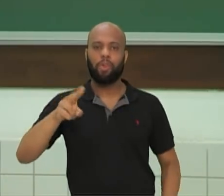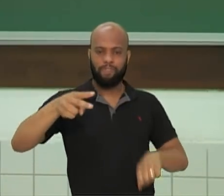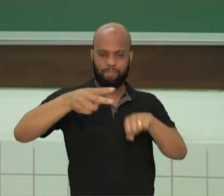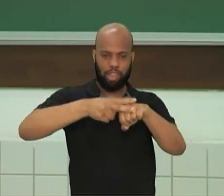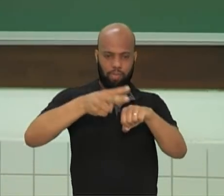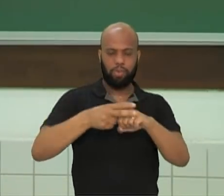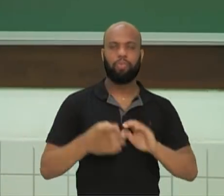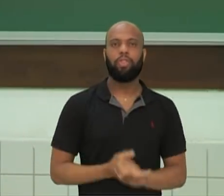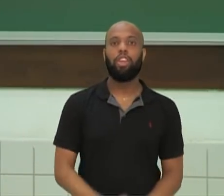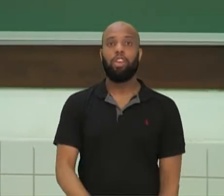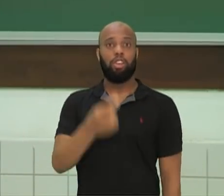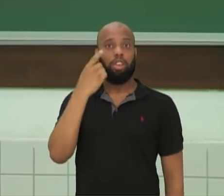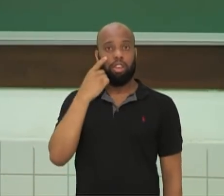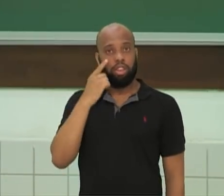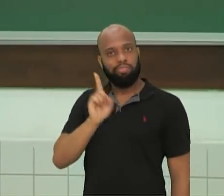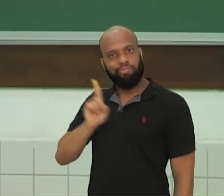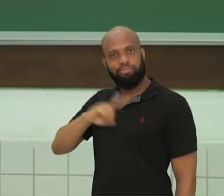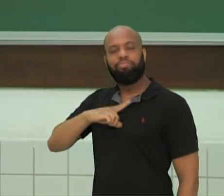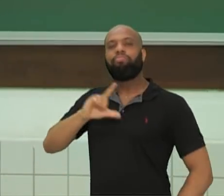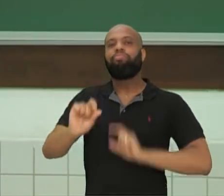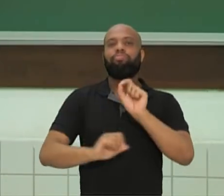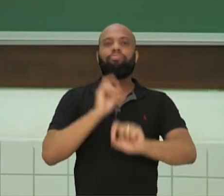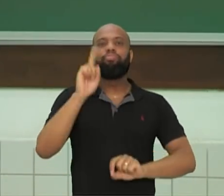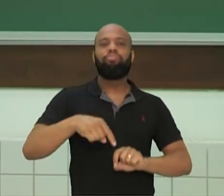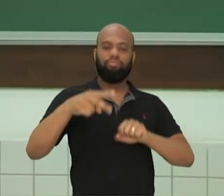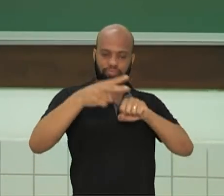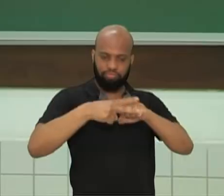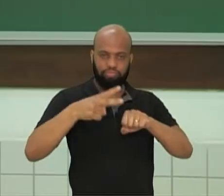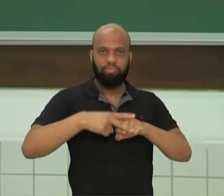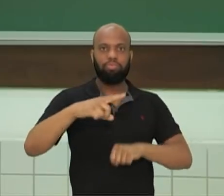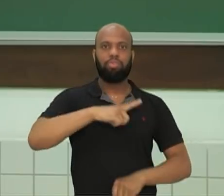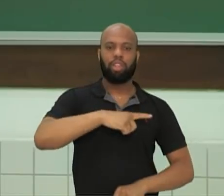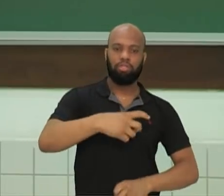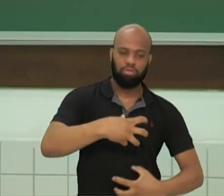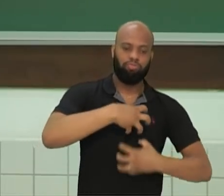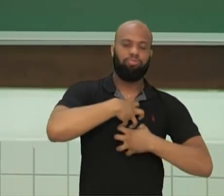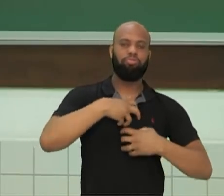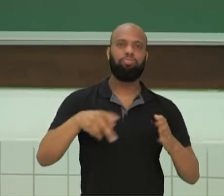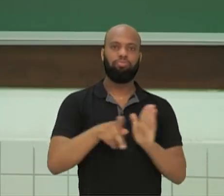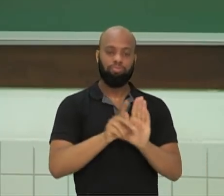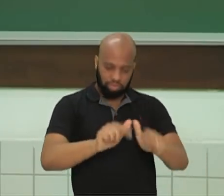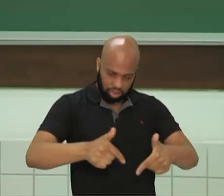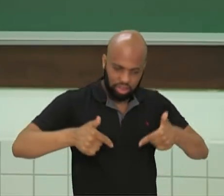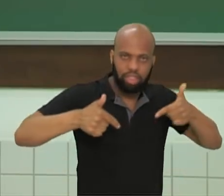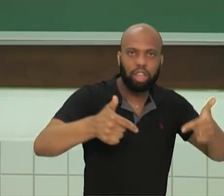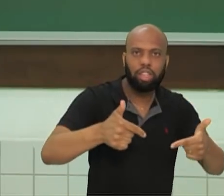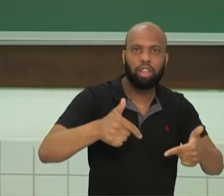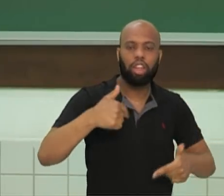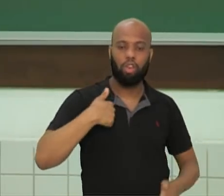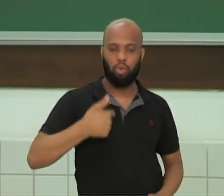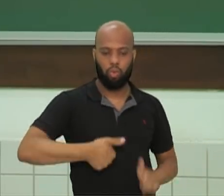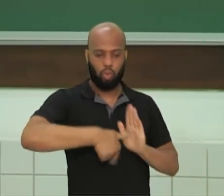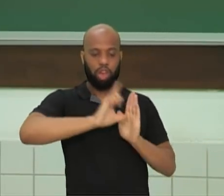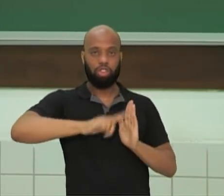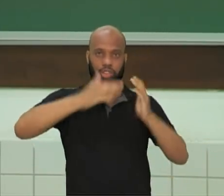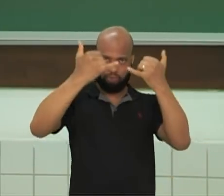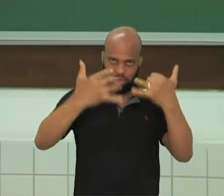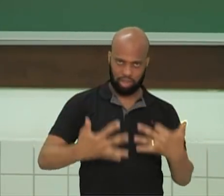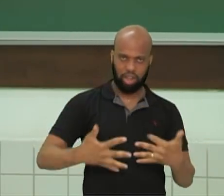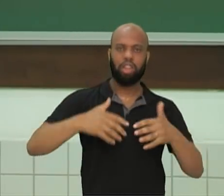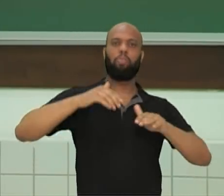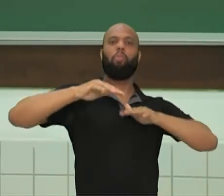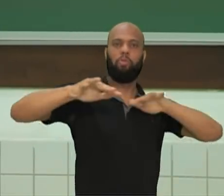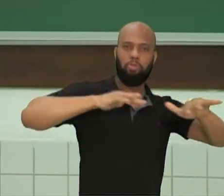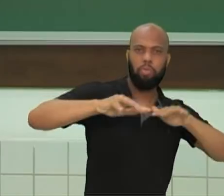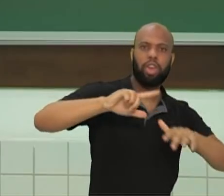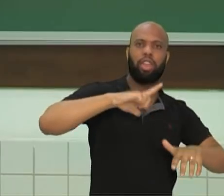Vejamos aqui. Então, nós temos o verbo que dá a ideia de ação, que é aquela palavra que eu acabei de falar, que dá a ideia de